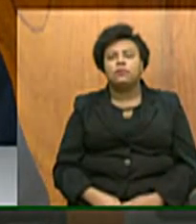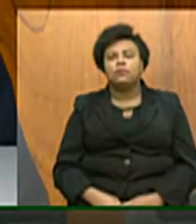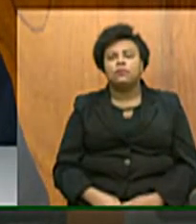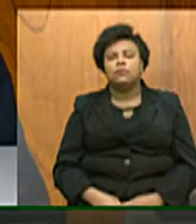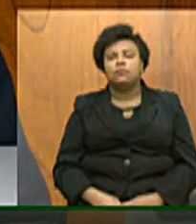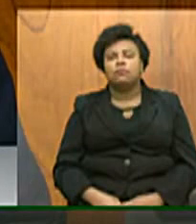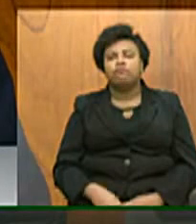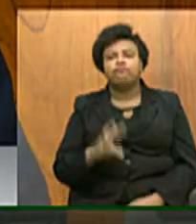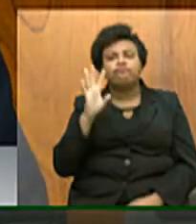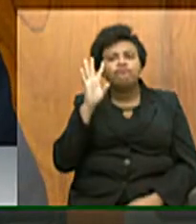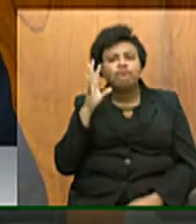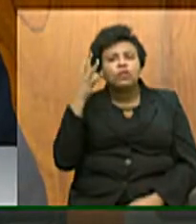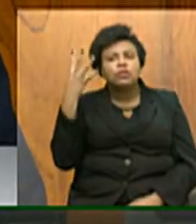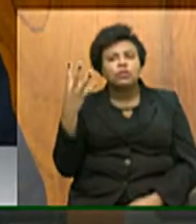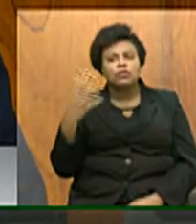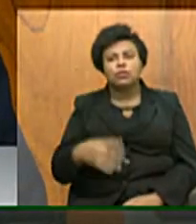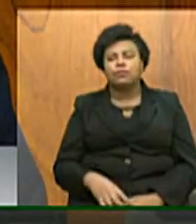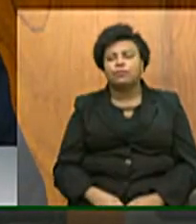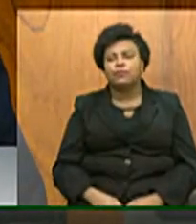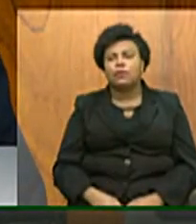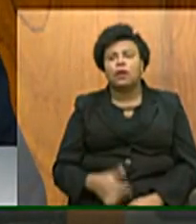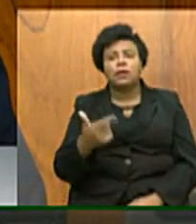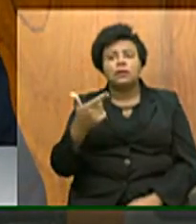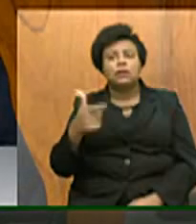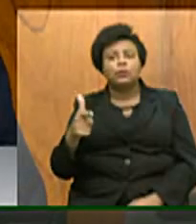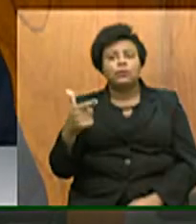Está no encaminhamento,